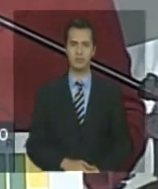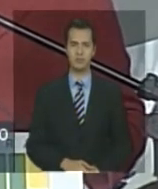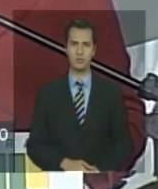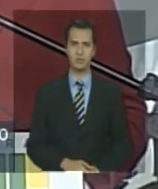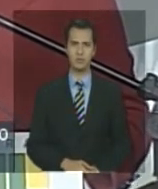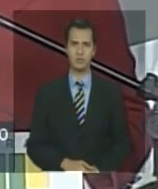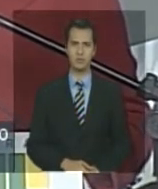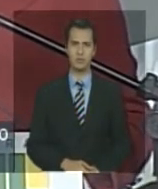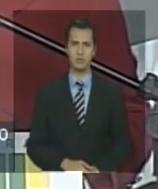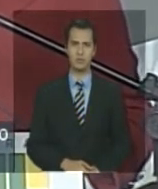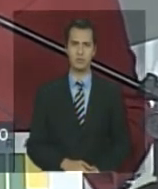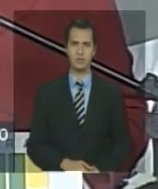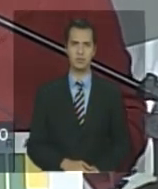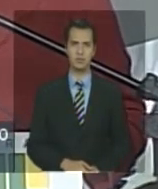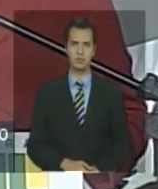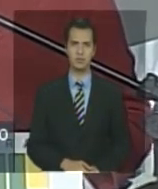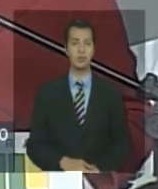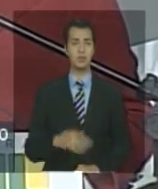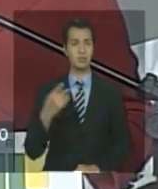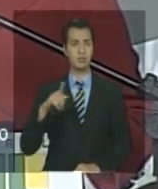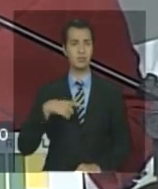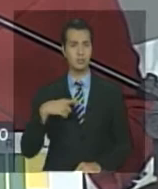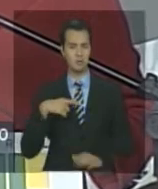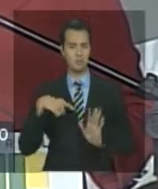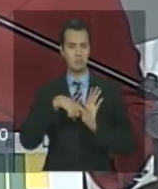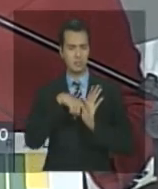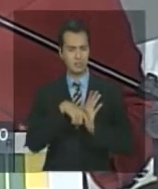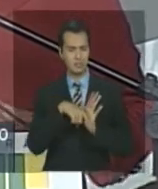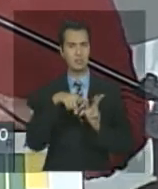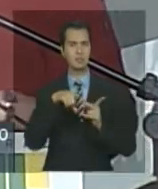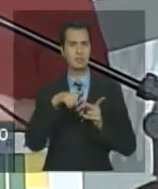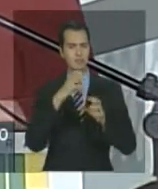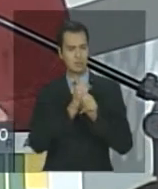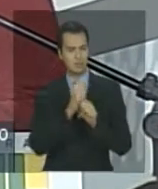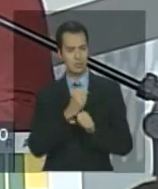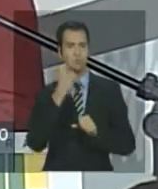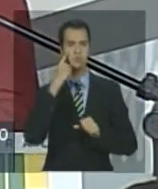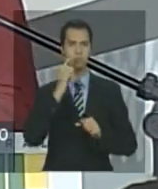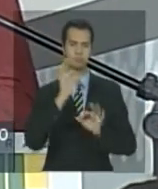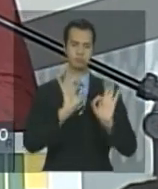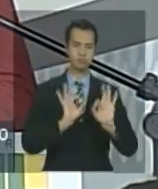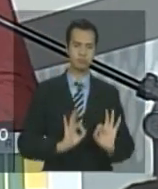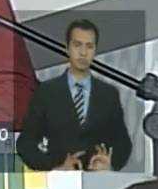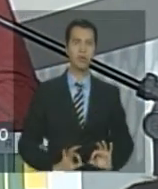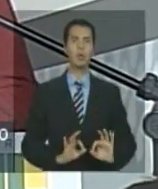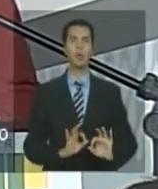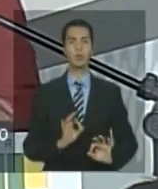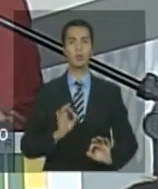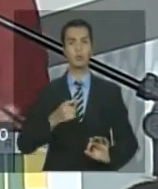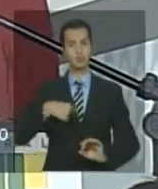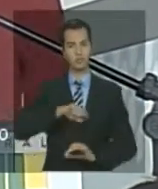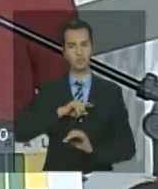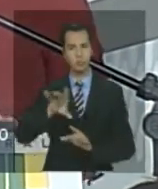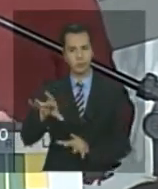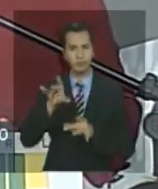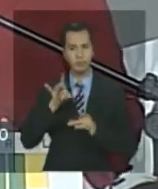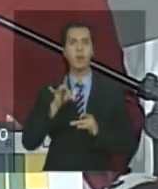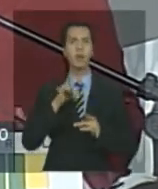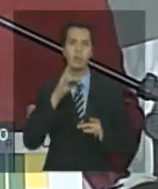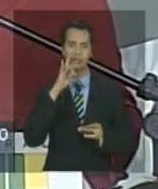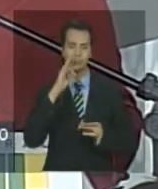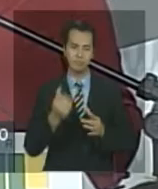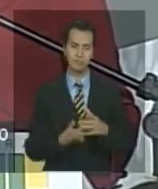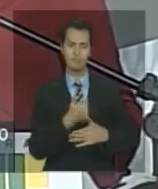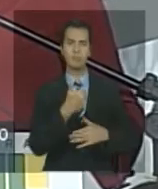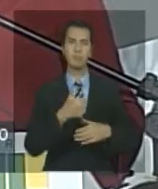constatações, estudos e análises dele que nós vamos melhorando os nossos programas. Então,